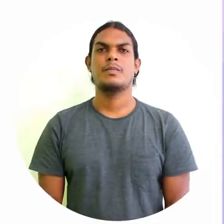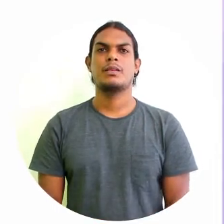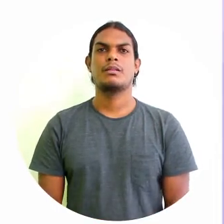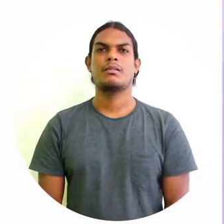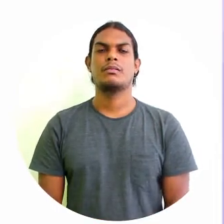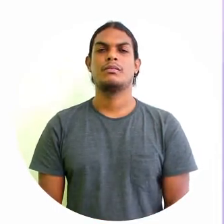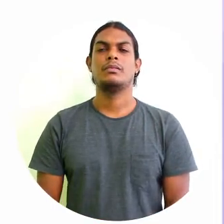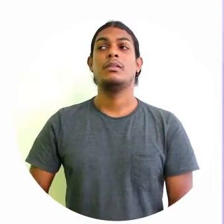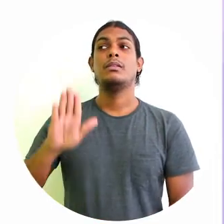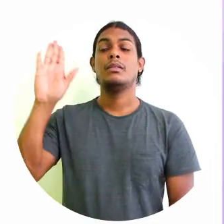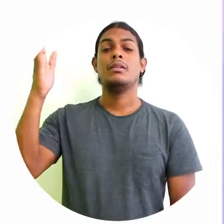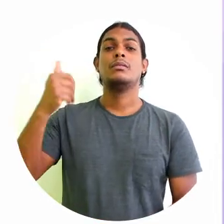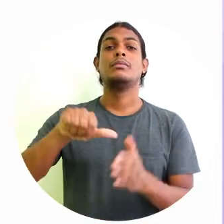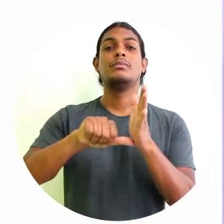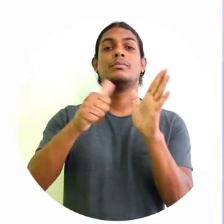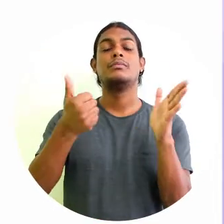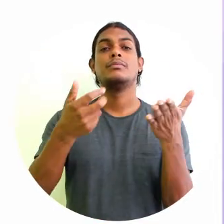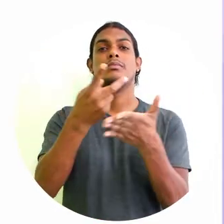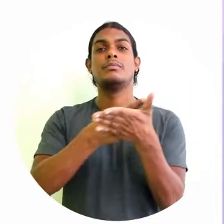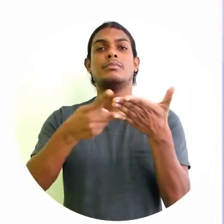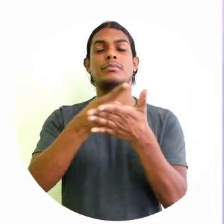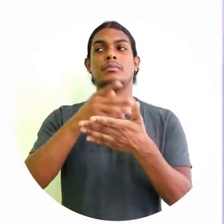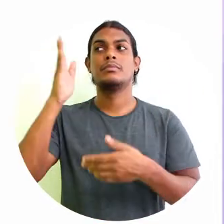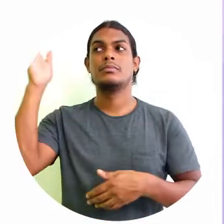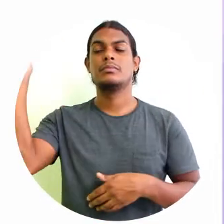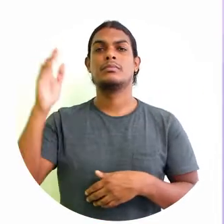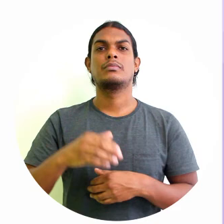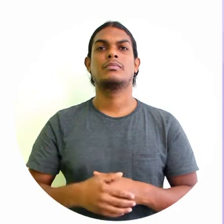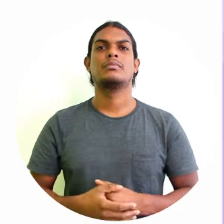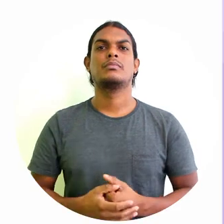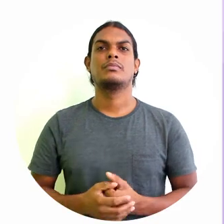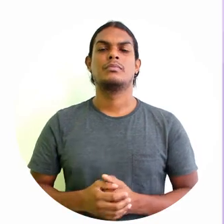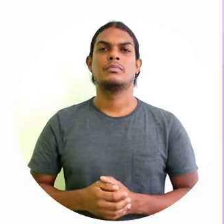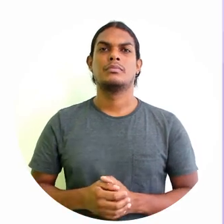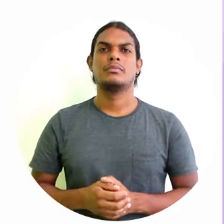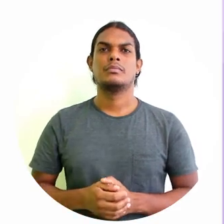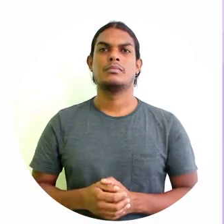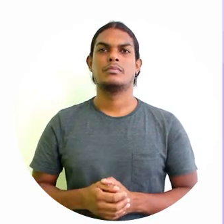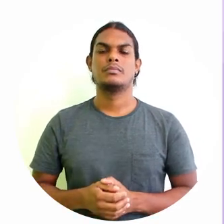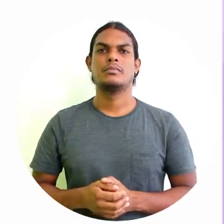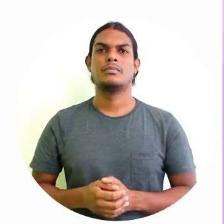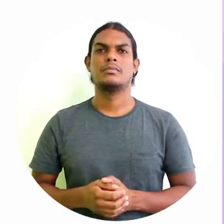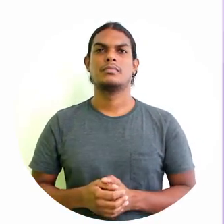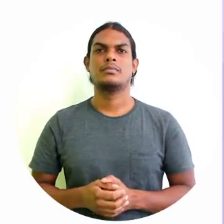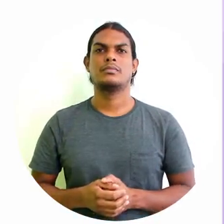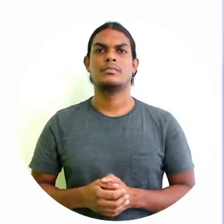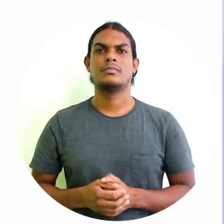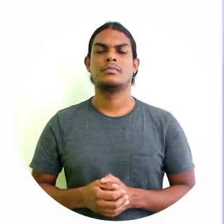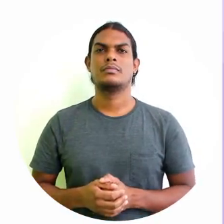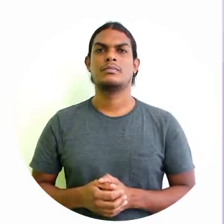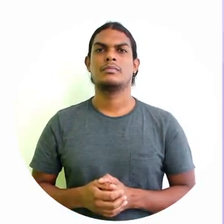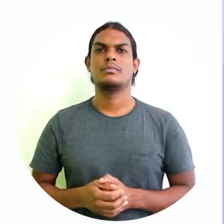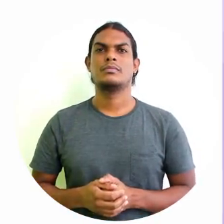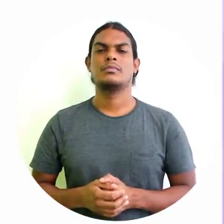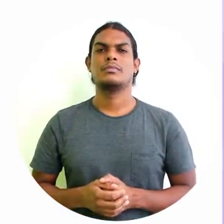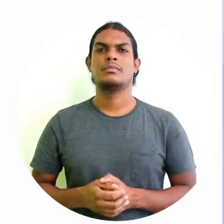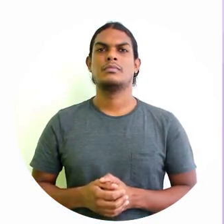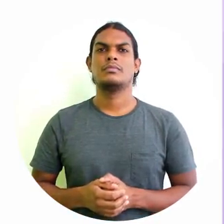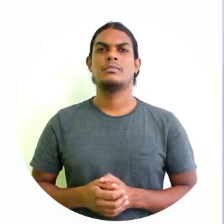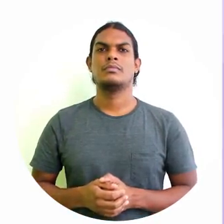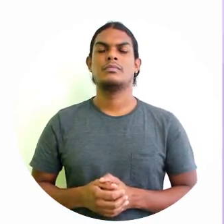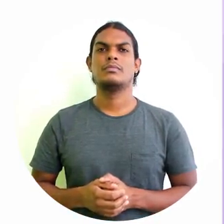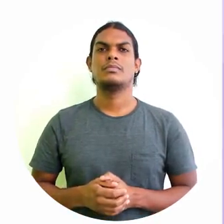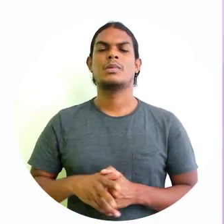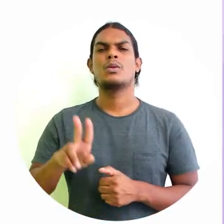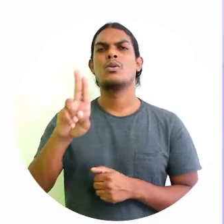Essa primeira obra que eu trouxe está lá no caderno, é a figura 1.4c, e é uma obra chamada Other World, Outro